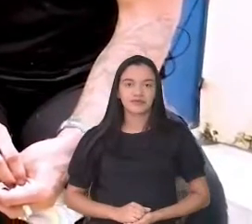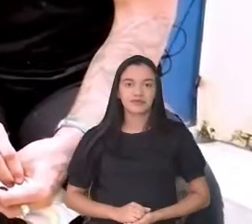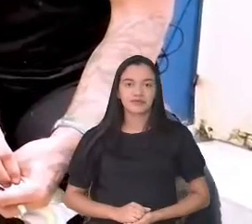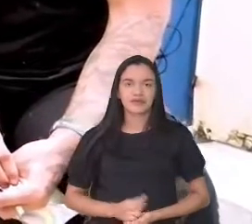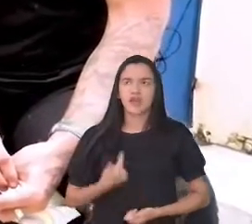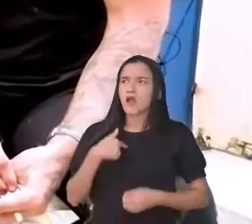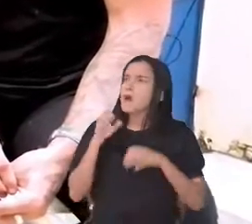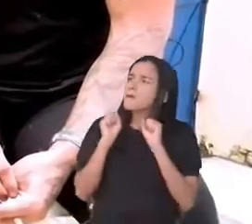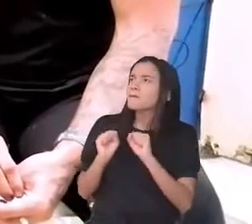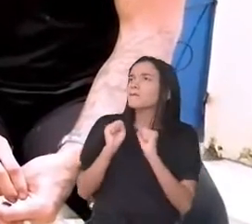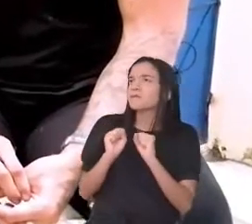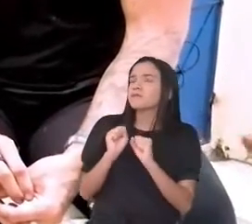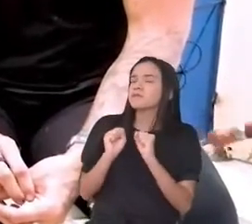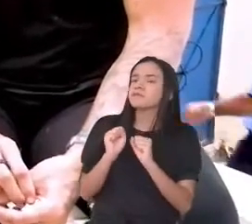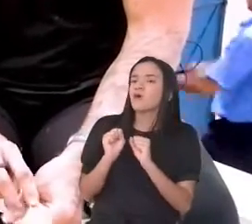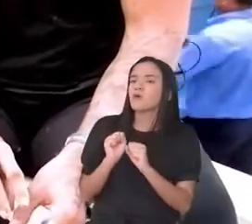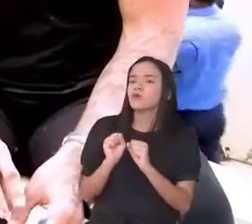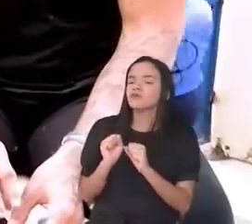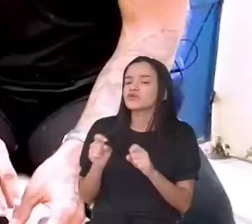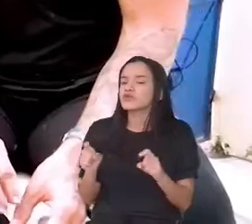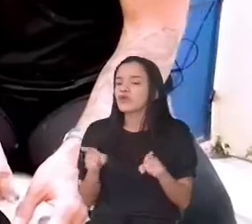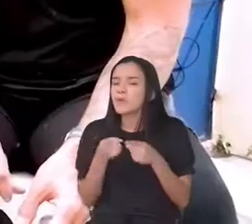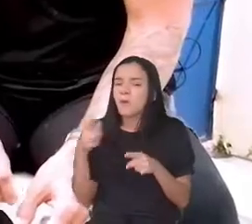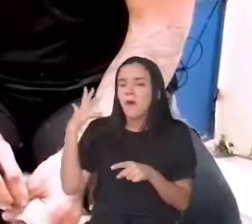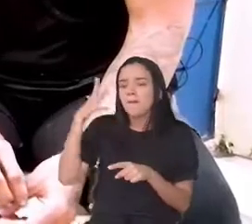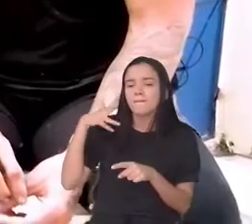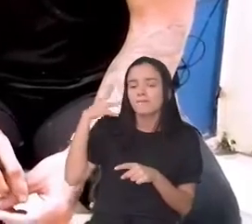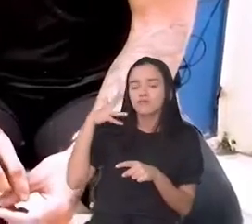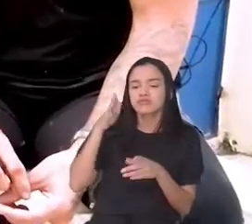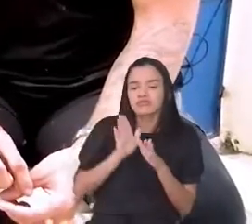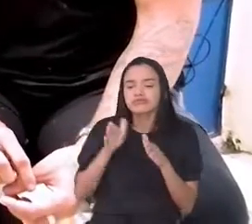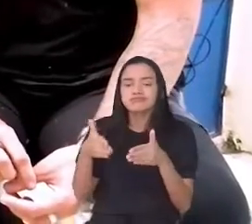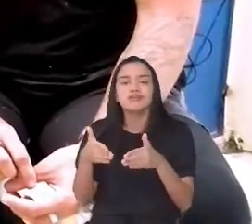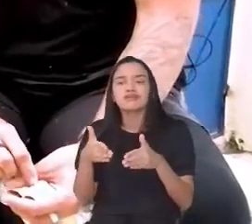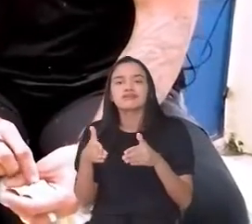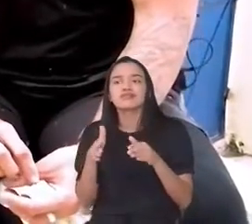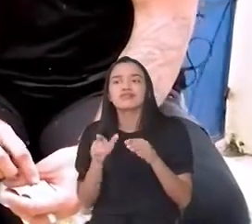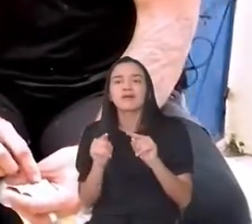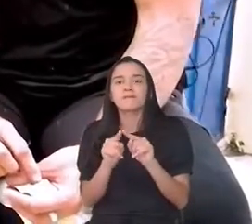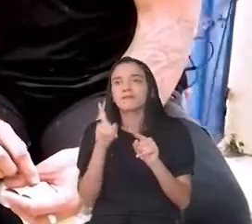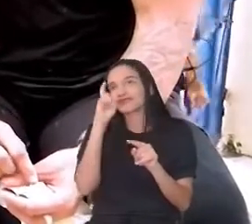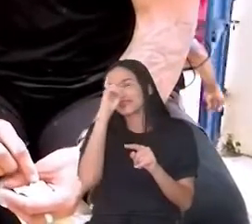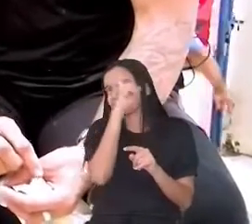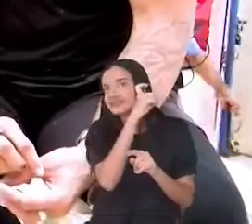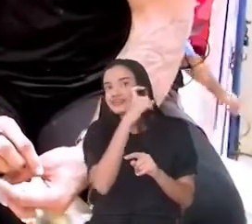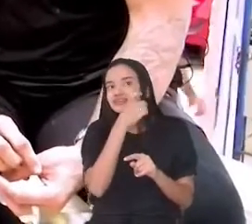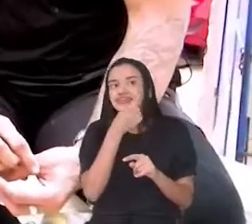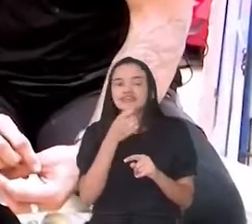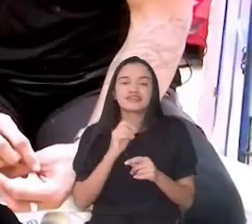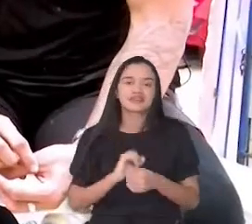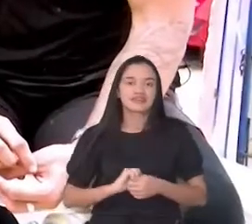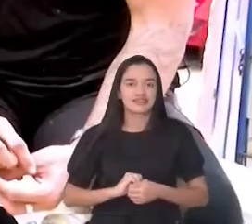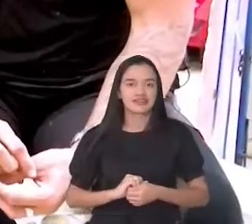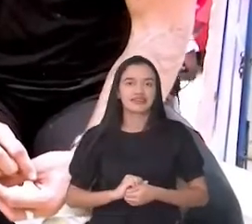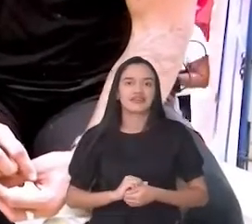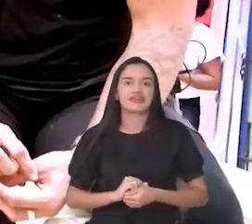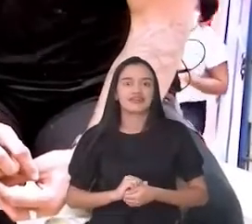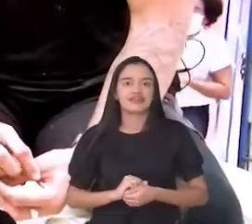Pode ser um músico, um artista, não precisa ser uma música específica, que eu acho que é mais Pronto. difícil. Pronto, uma música bacana. Eu tava ouvindo